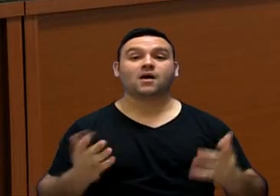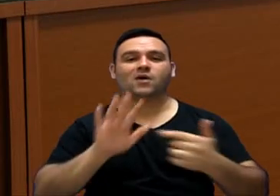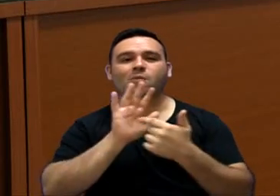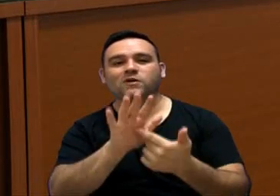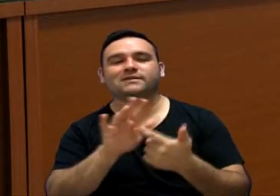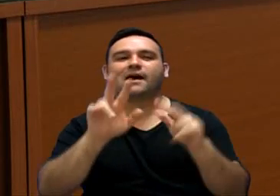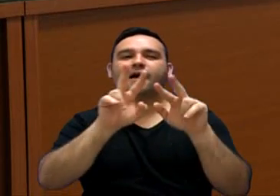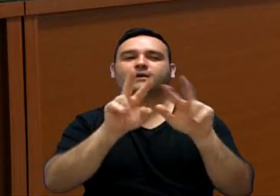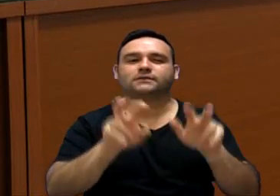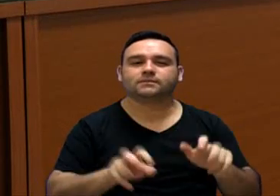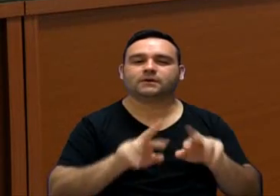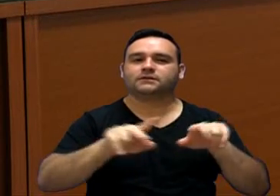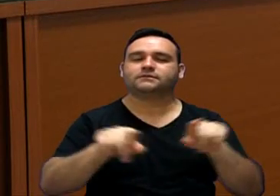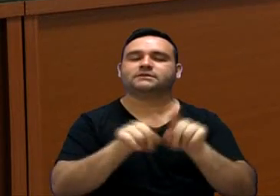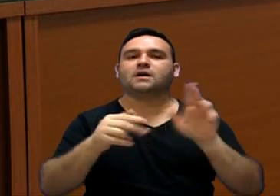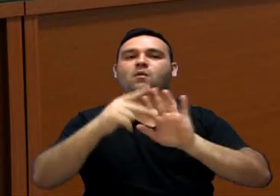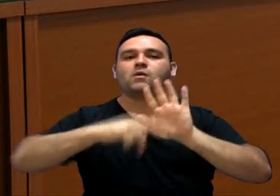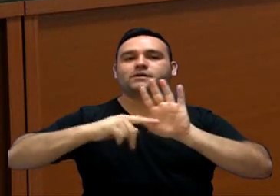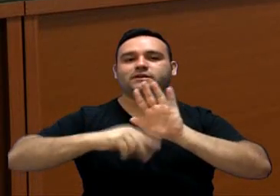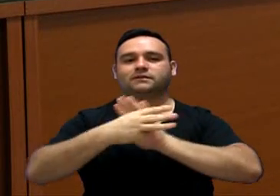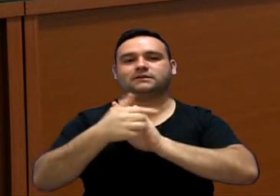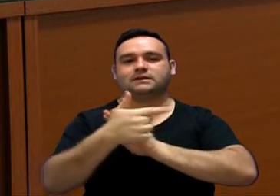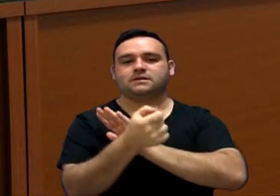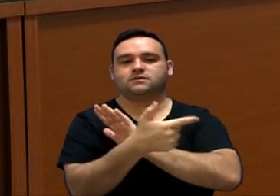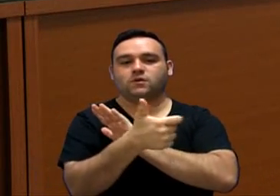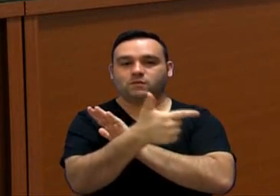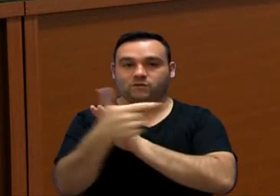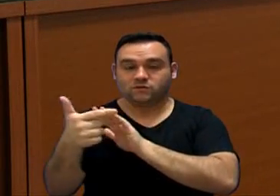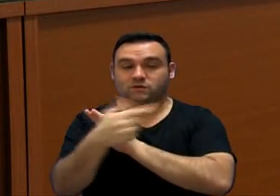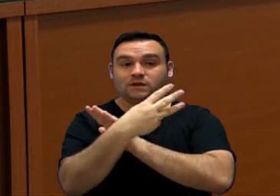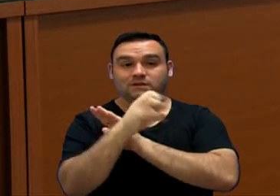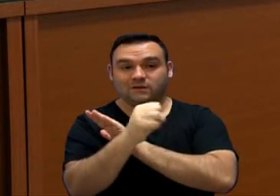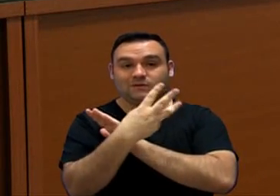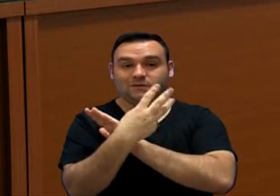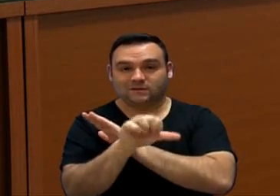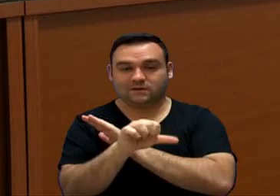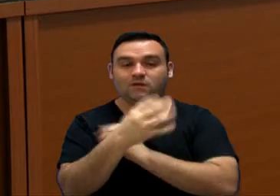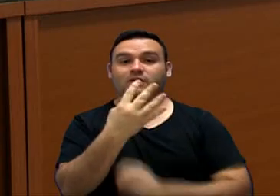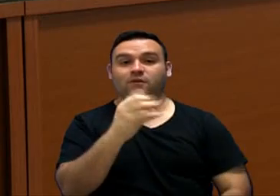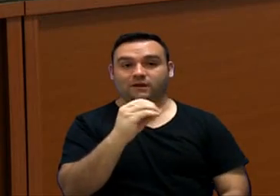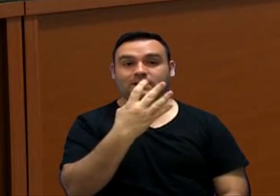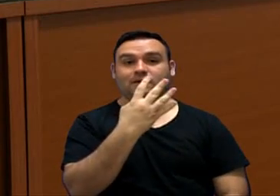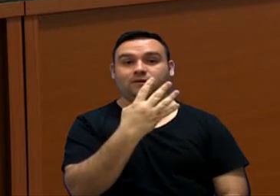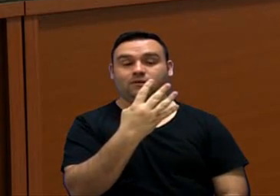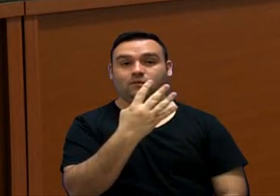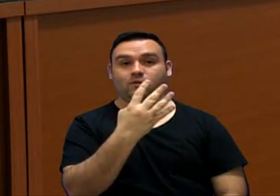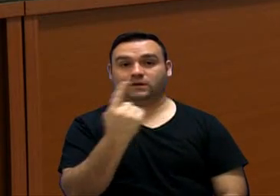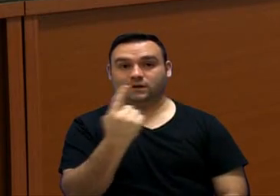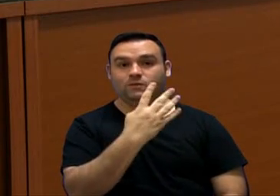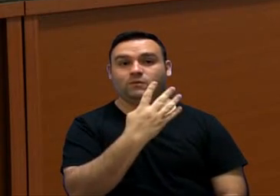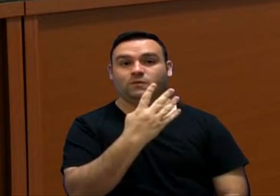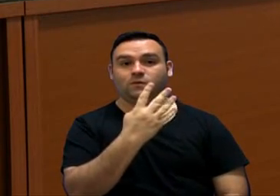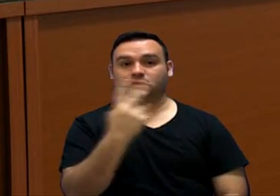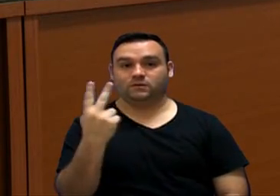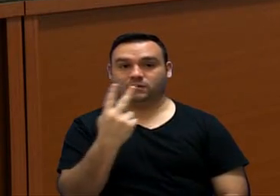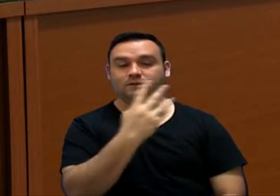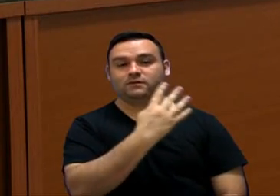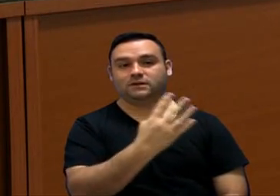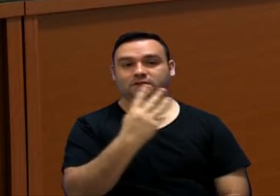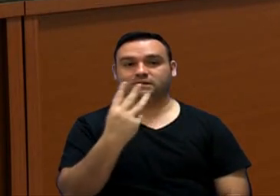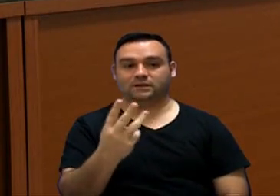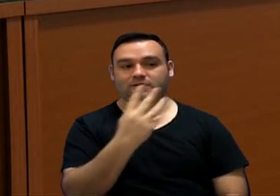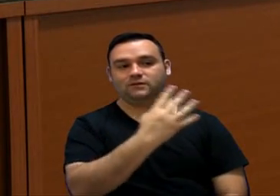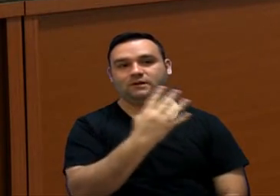Apresentação de matérias, o projeto 37/2022, 38, 39, 40, 41,